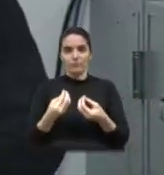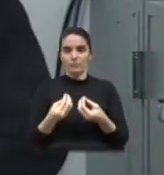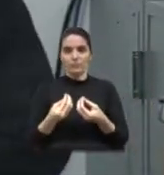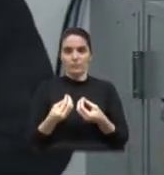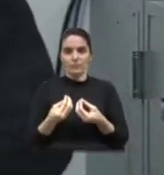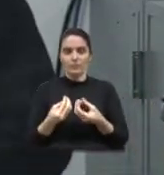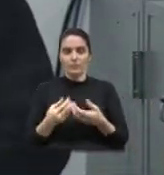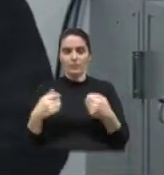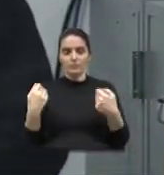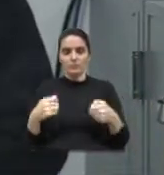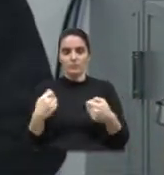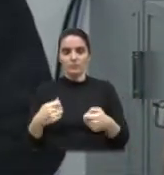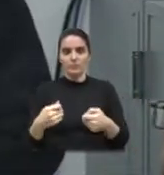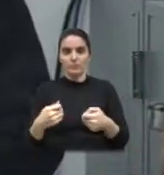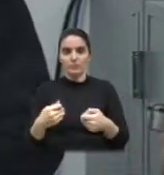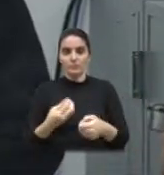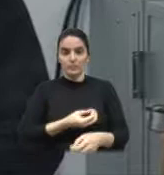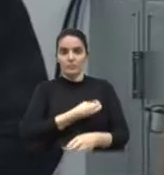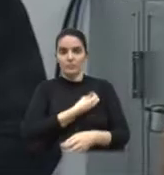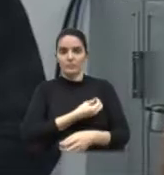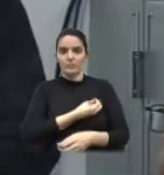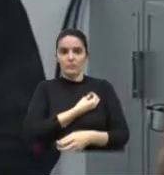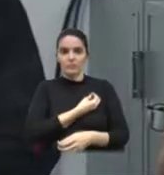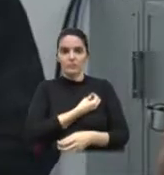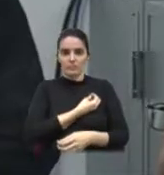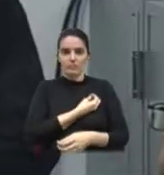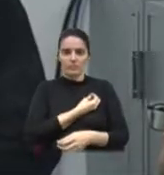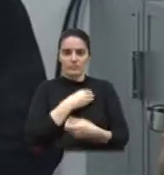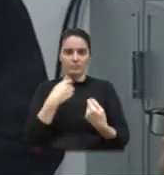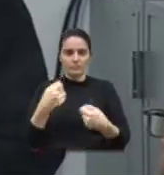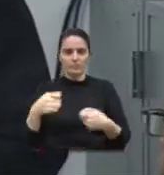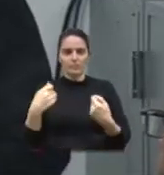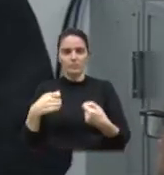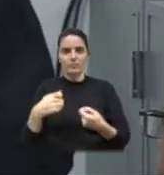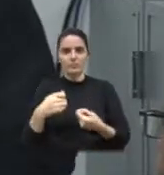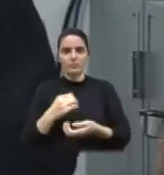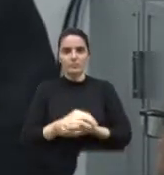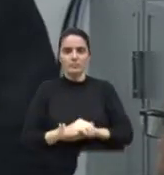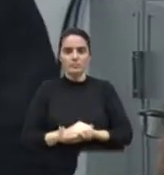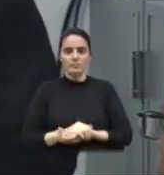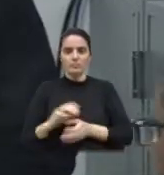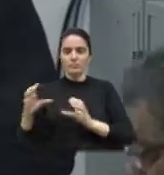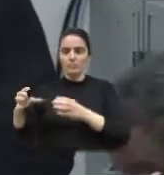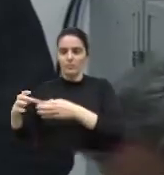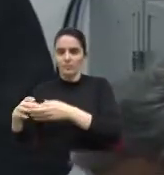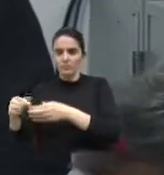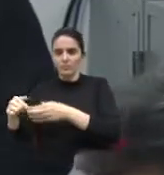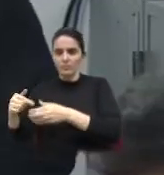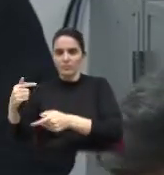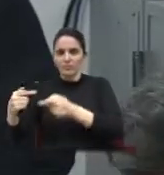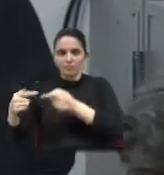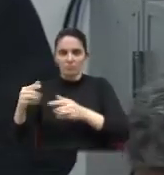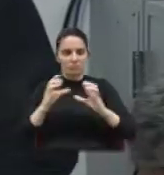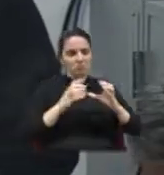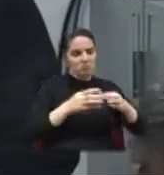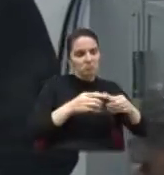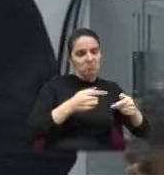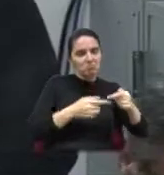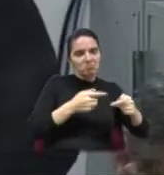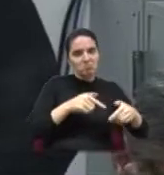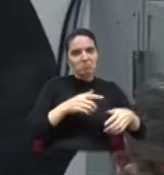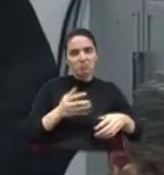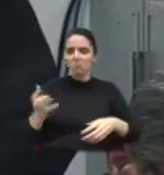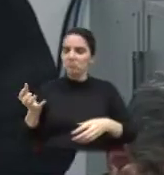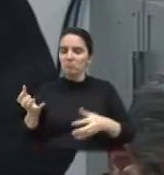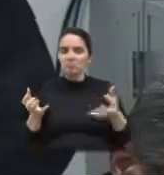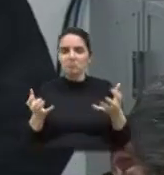vida. Não podemos deixar com que partidos políticos, por interesses, queiram